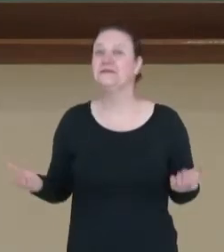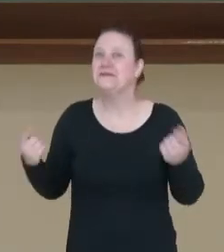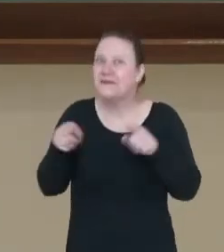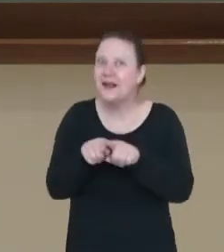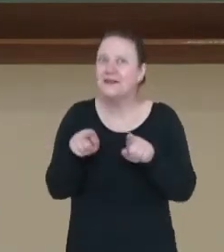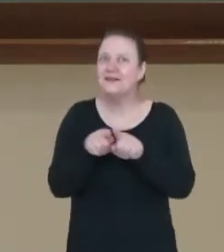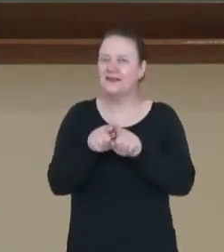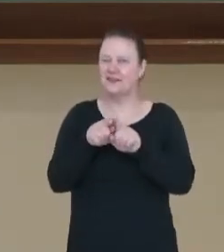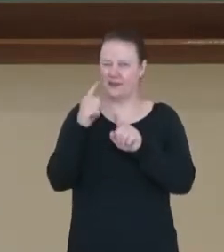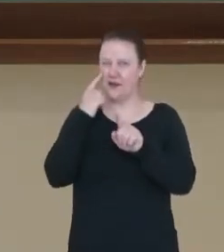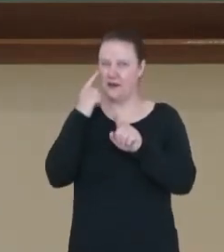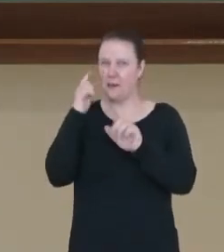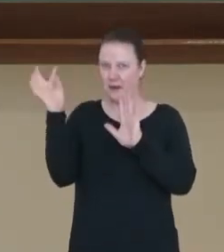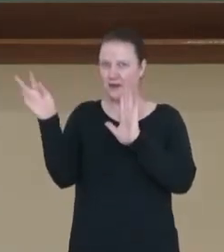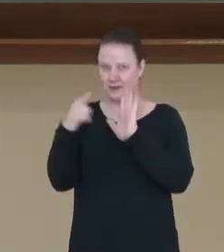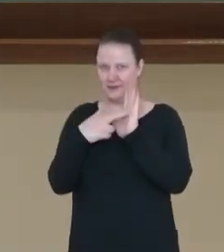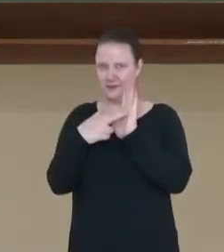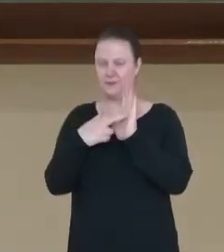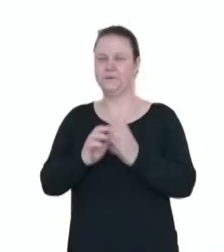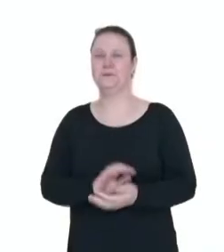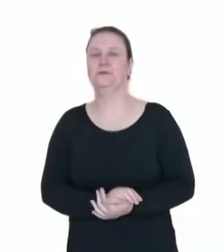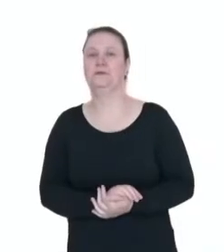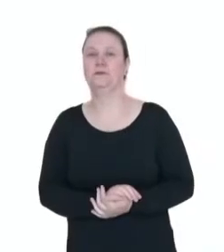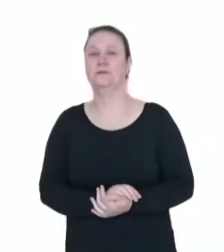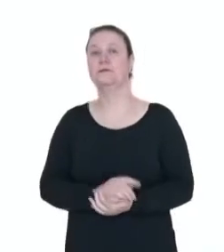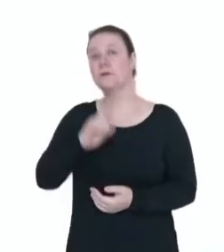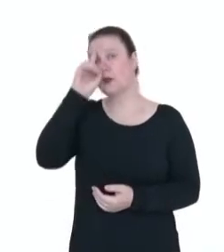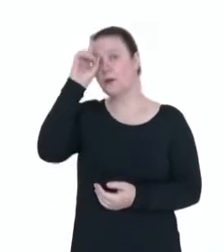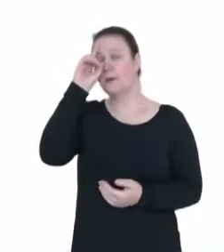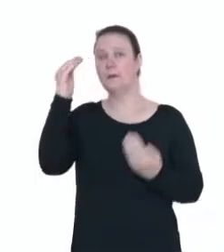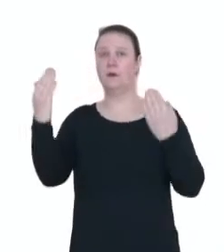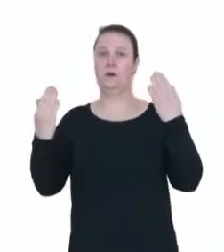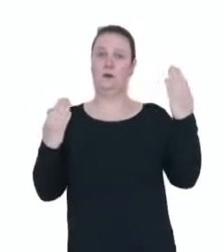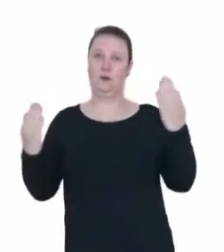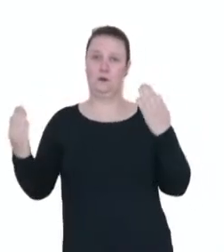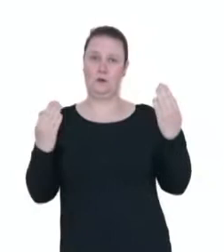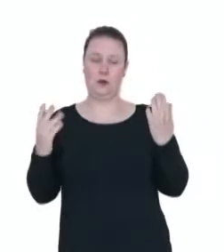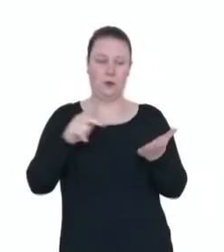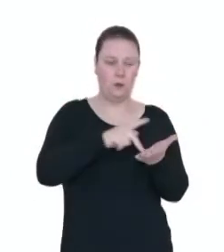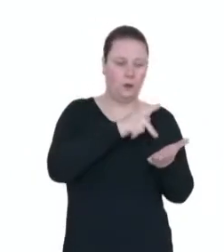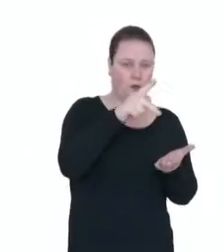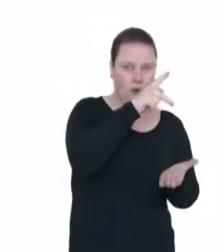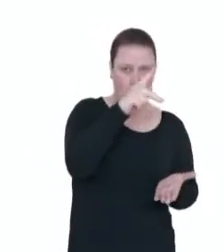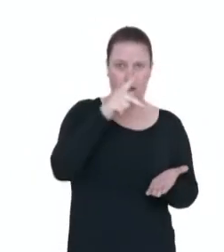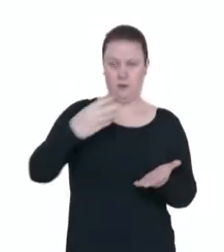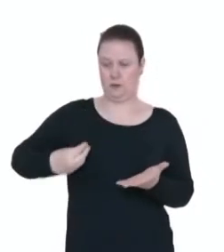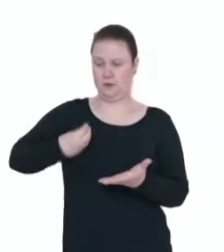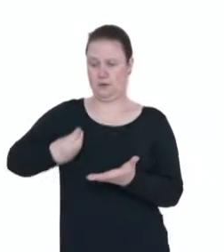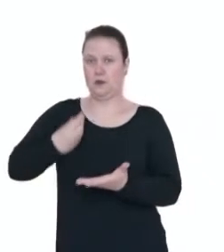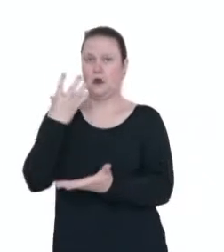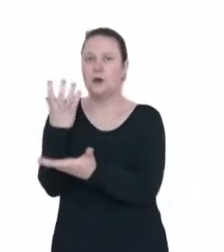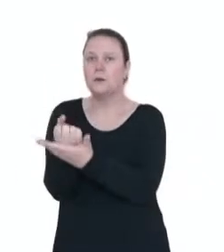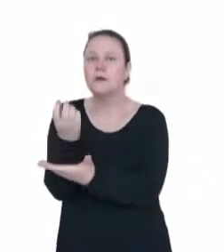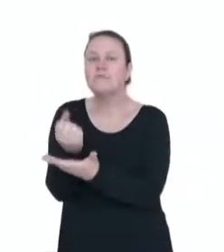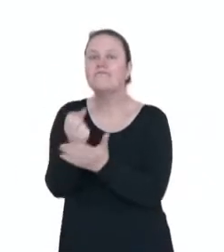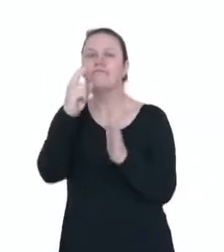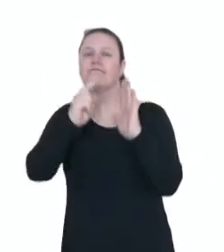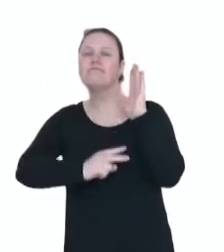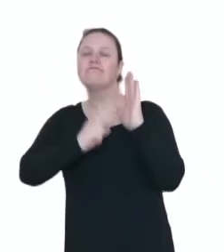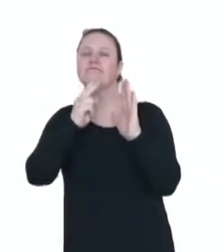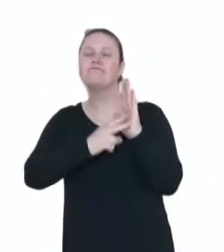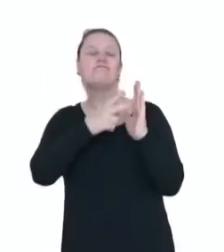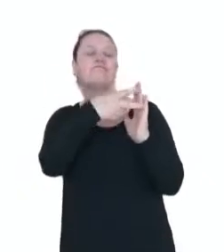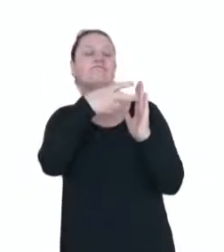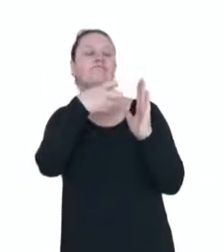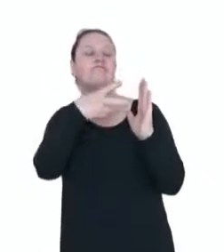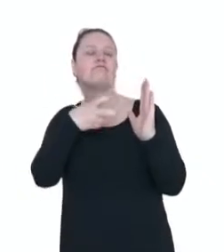Voltei, gabaritar contigo a questão. A ideia é que você compare o fragmento do poema com a biografia lida. Então, nós percebemos